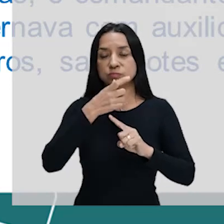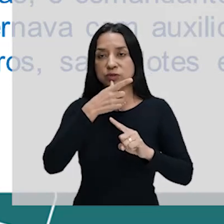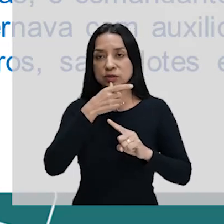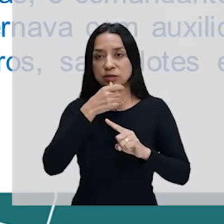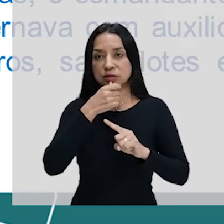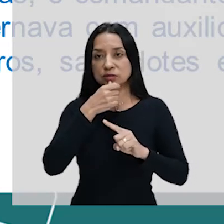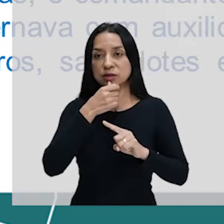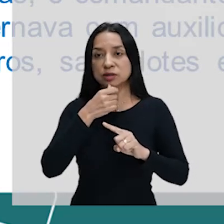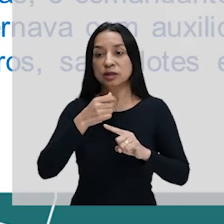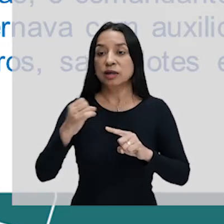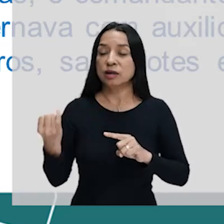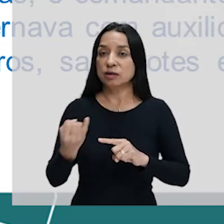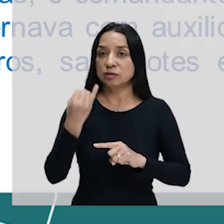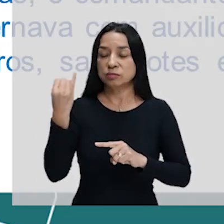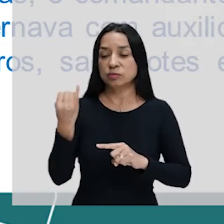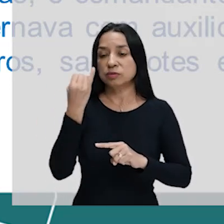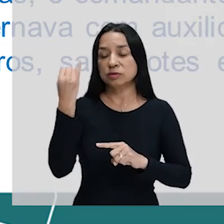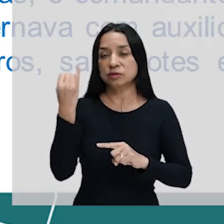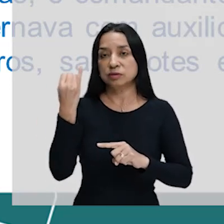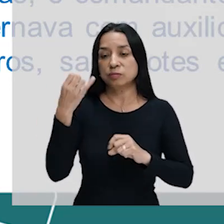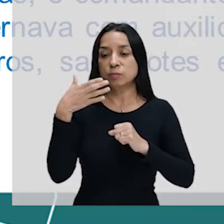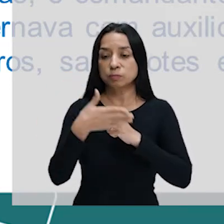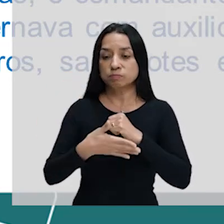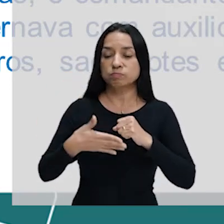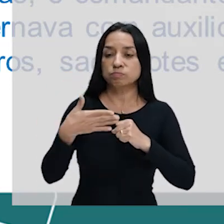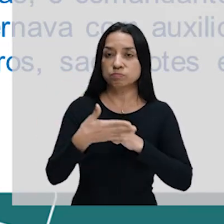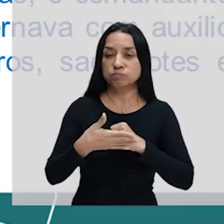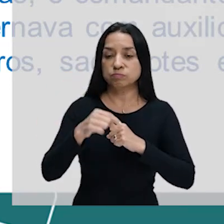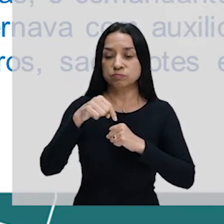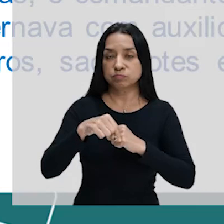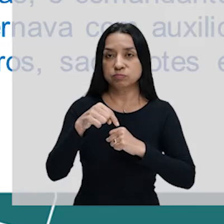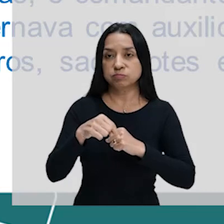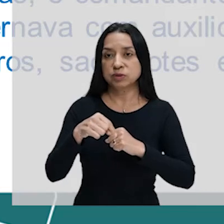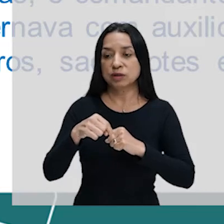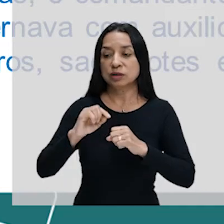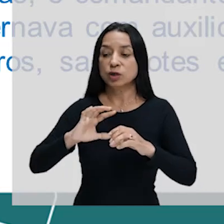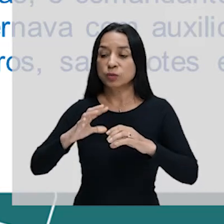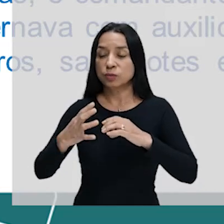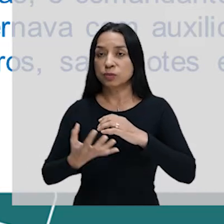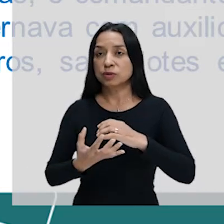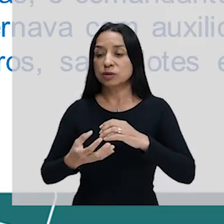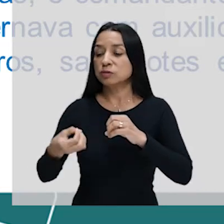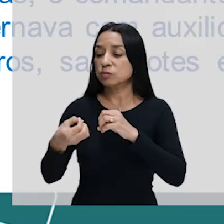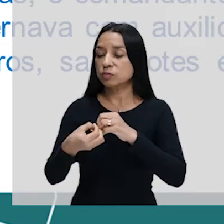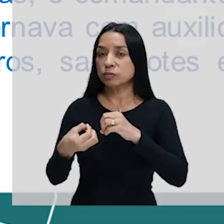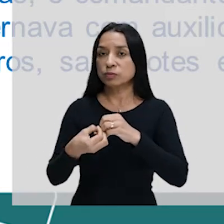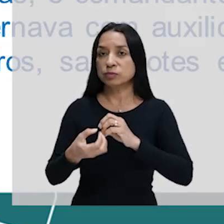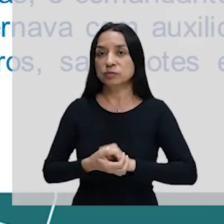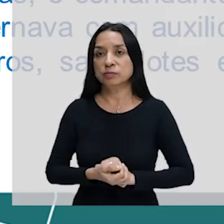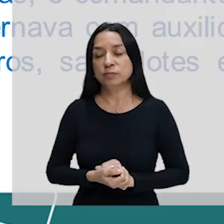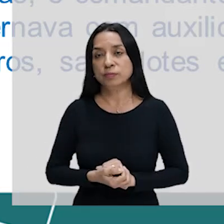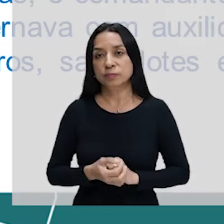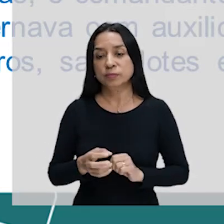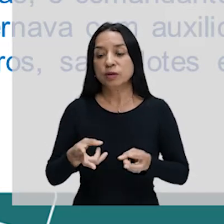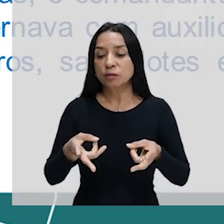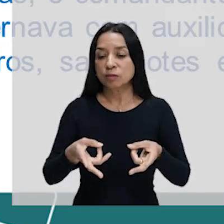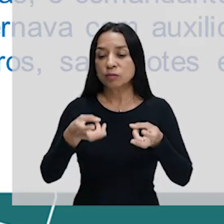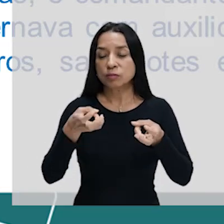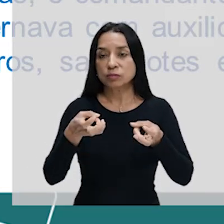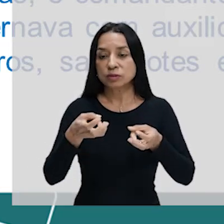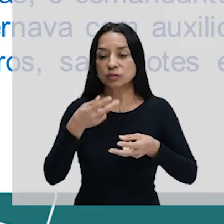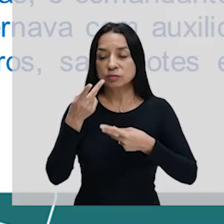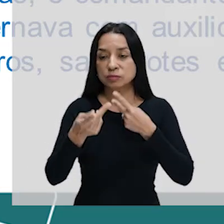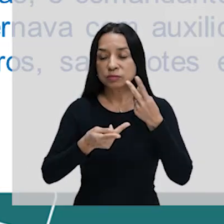vão se destacar basicamente aqui nesse Oriente Próximo. Observe que quando você fala do